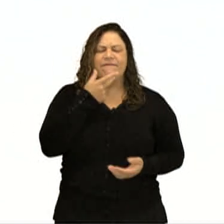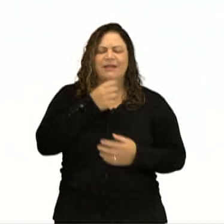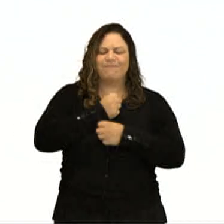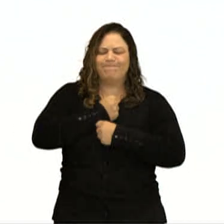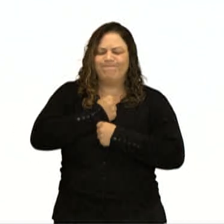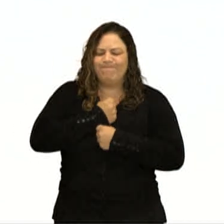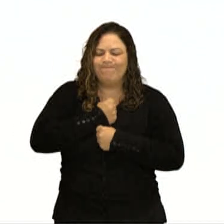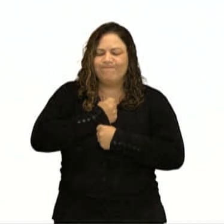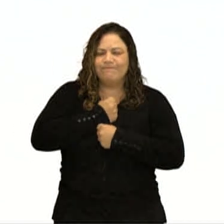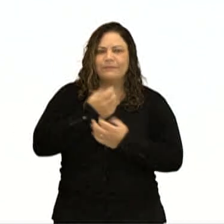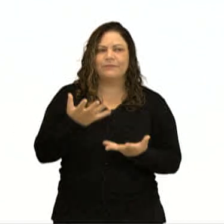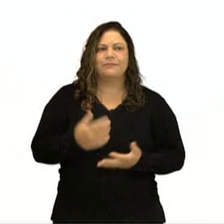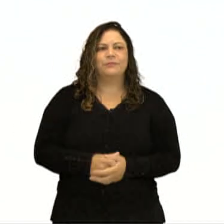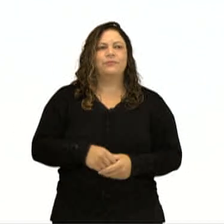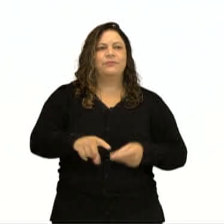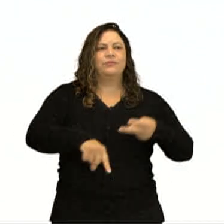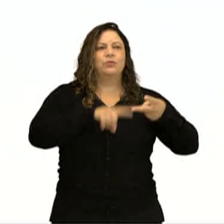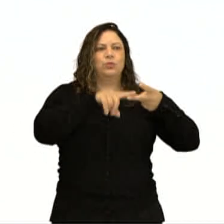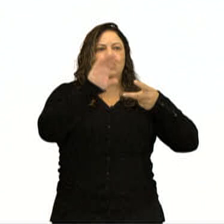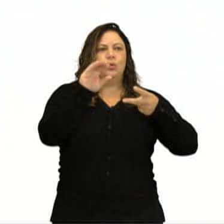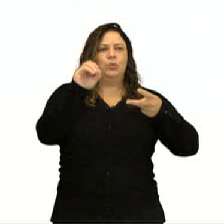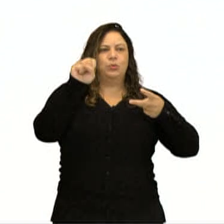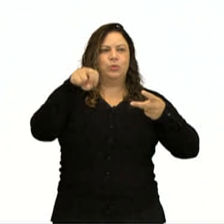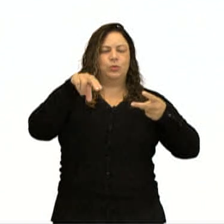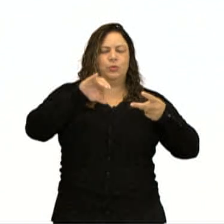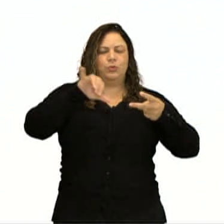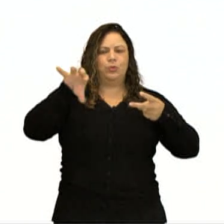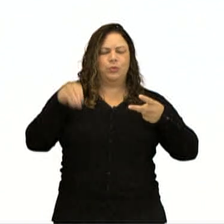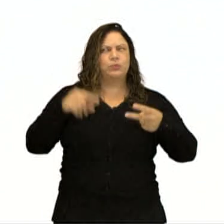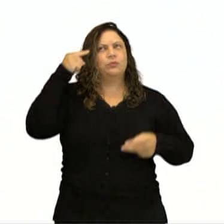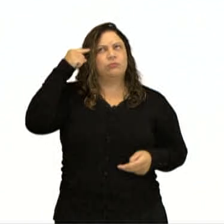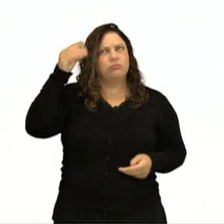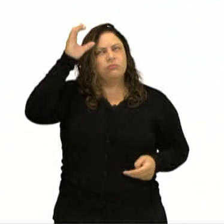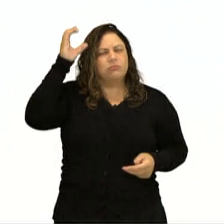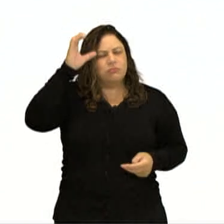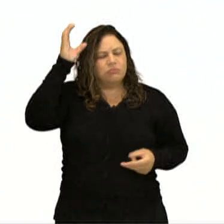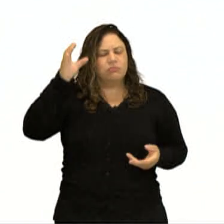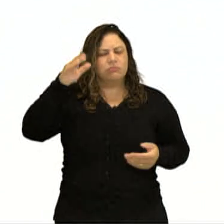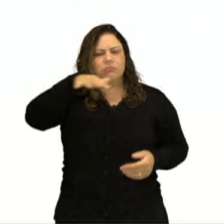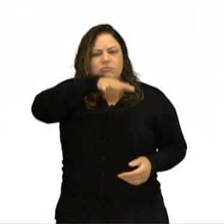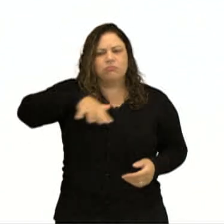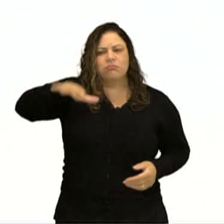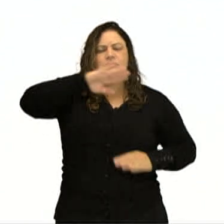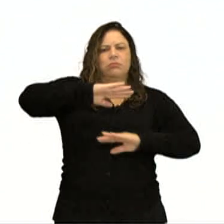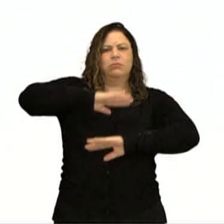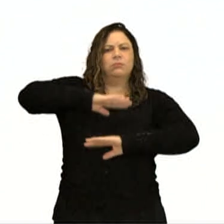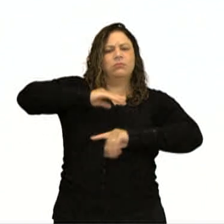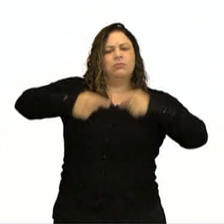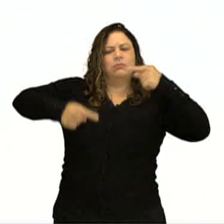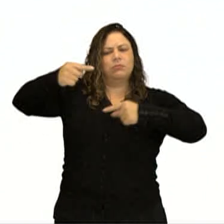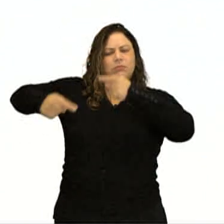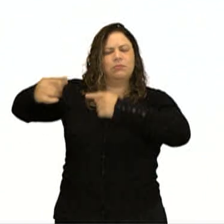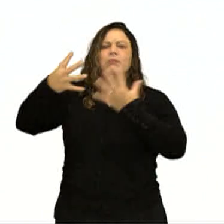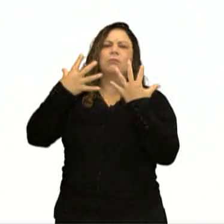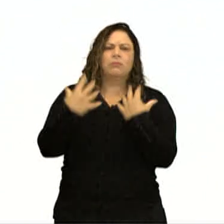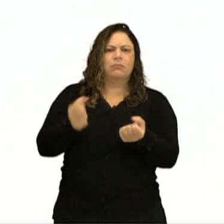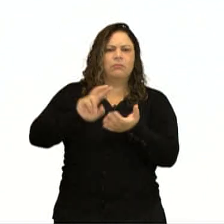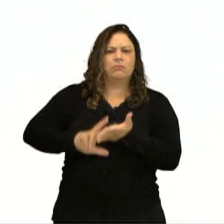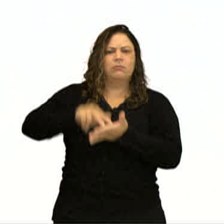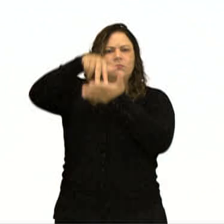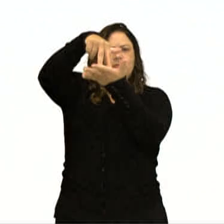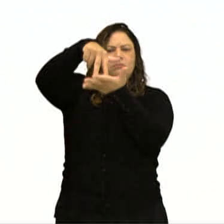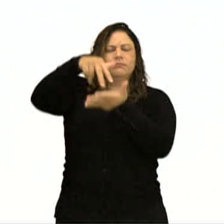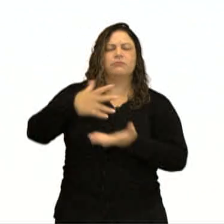Cônscio, politizado, que tem consciência da situação política e assume uma posição